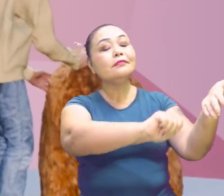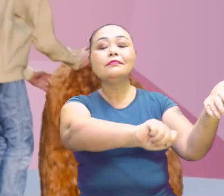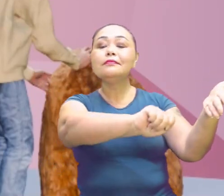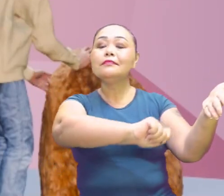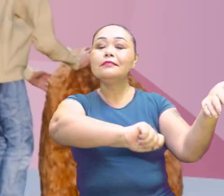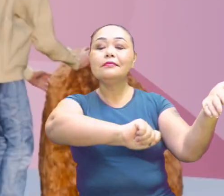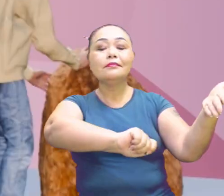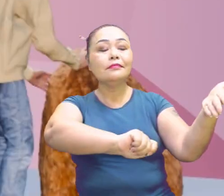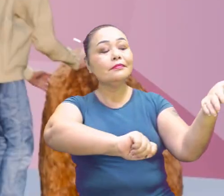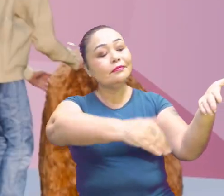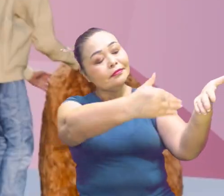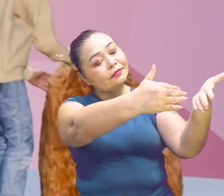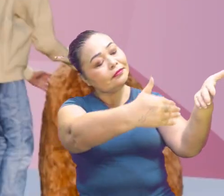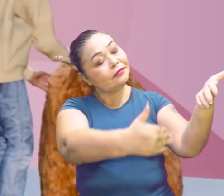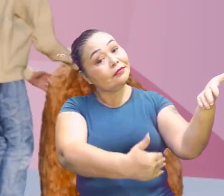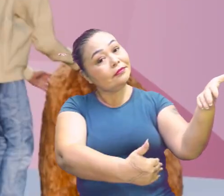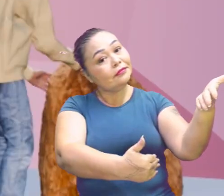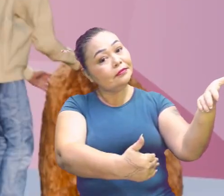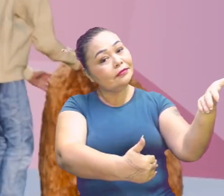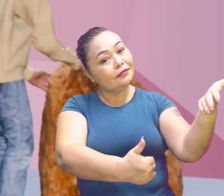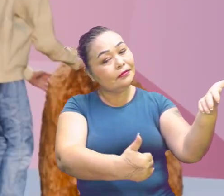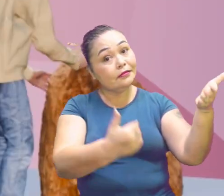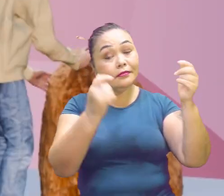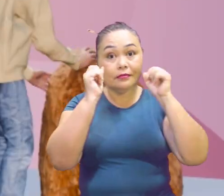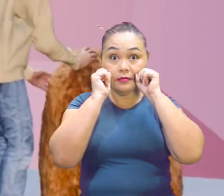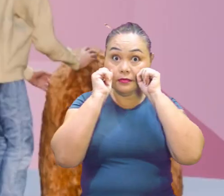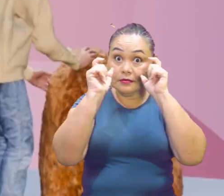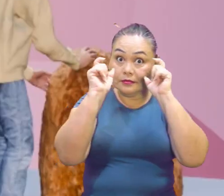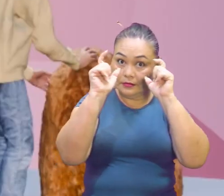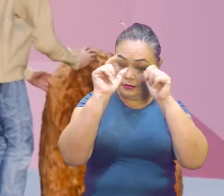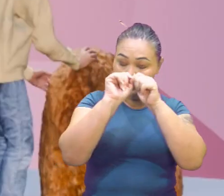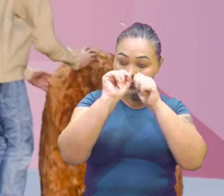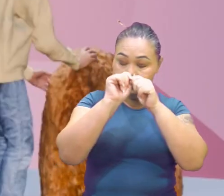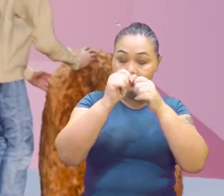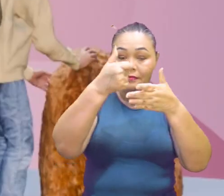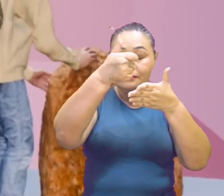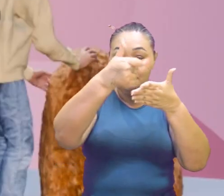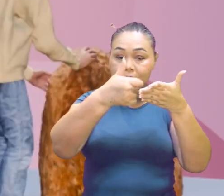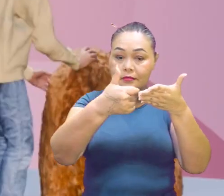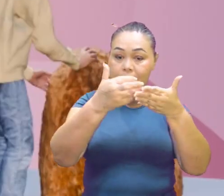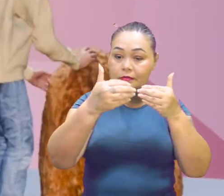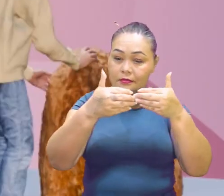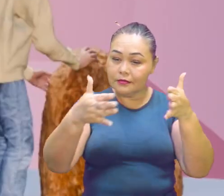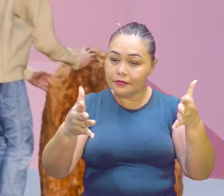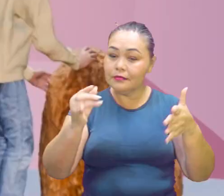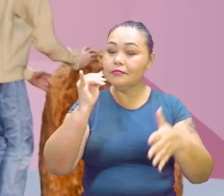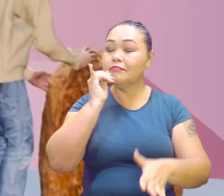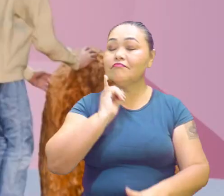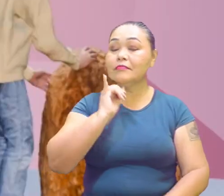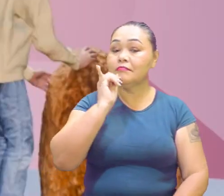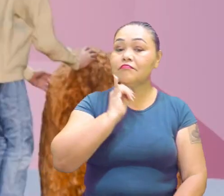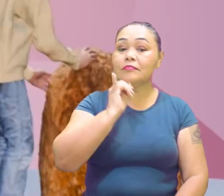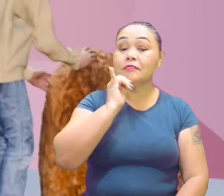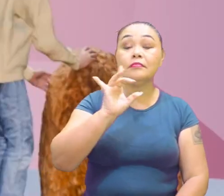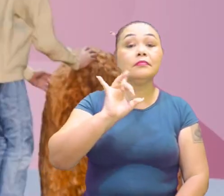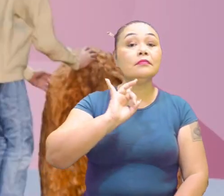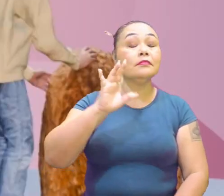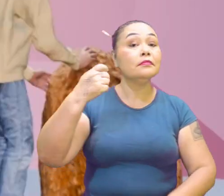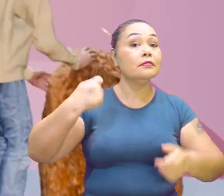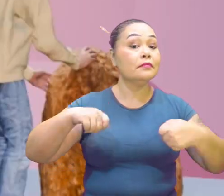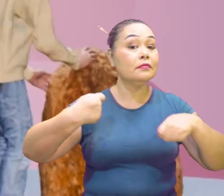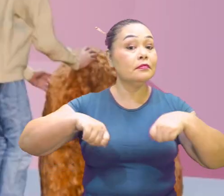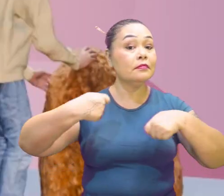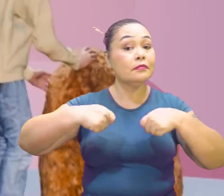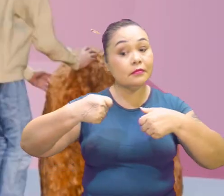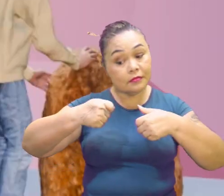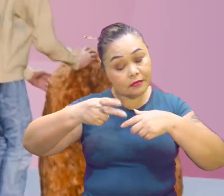Desenvolvimento. Tá certo? Prestem bem atenção nessa parte. A introdução veio aí carregada de muitos exemplos para vocês, só que nós